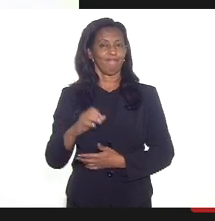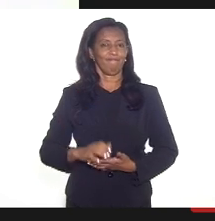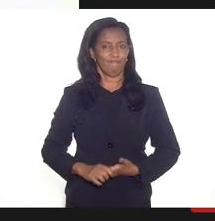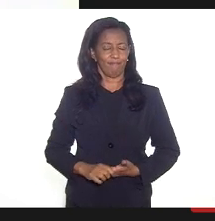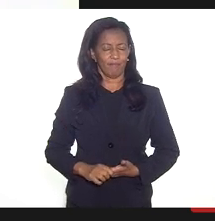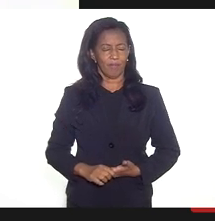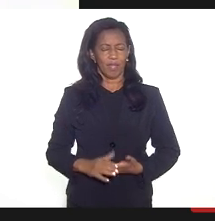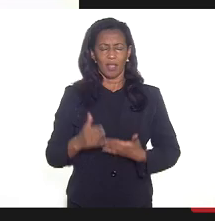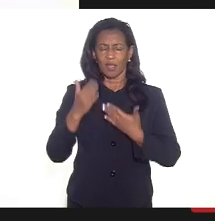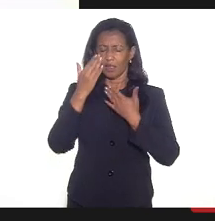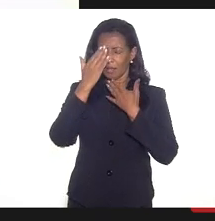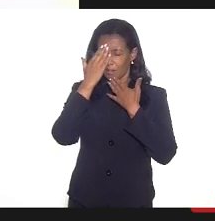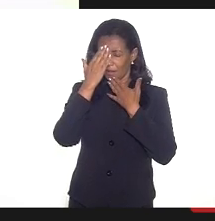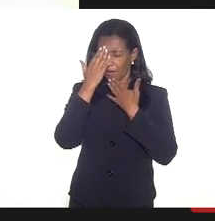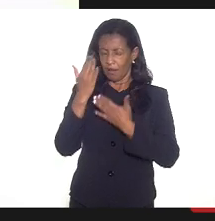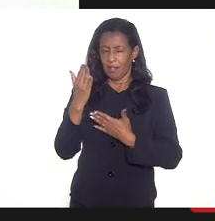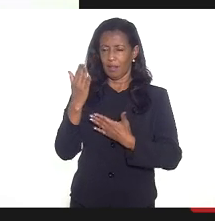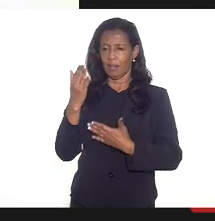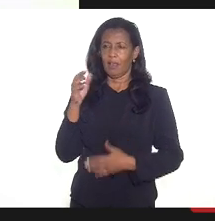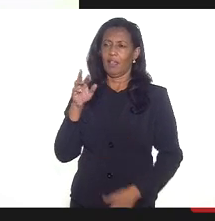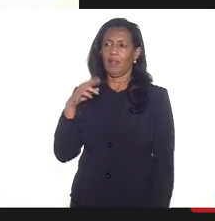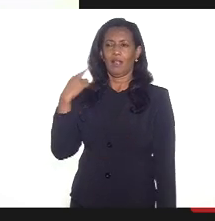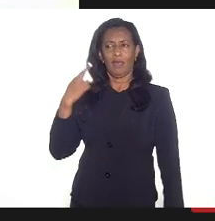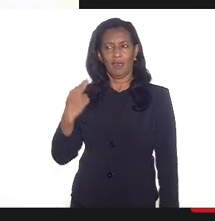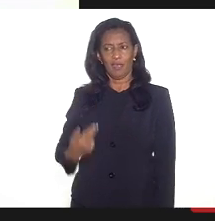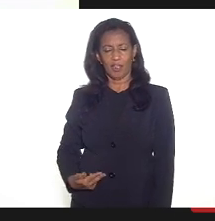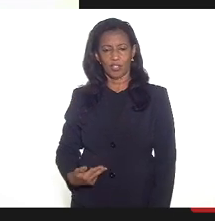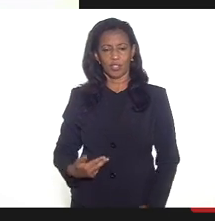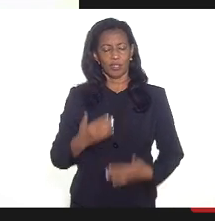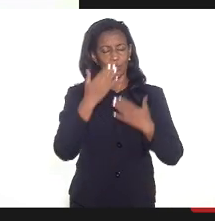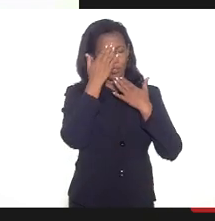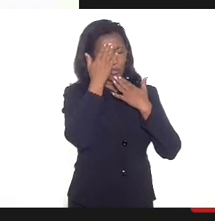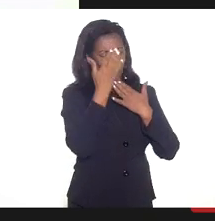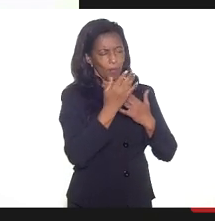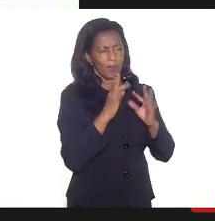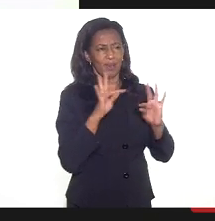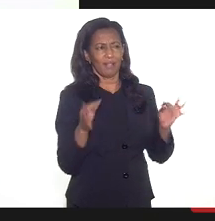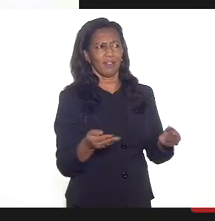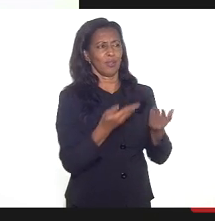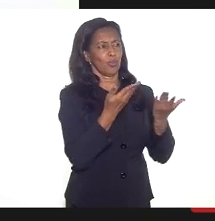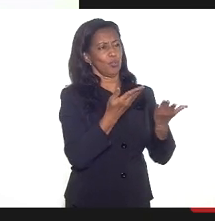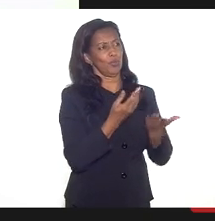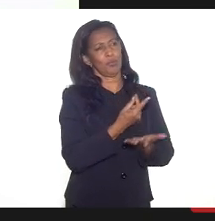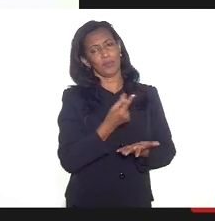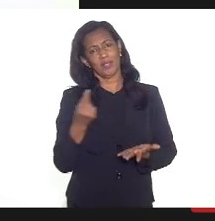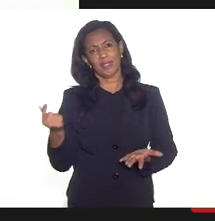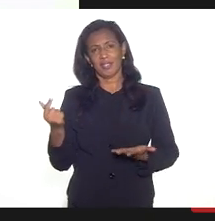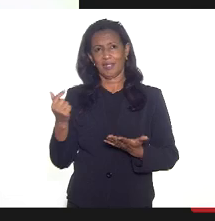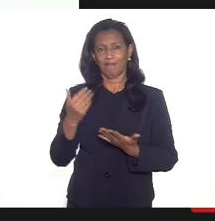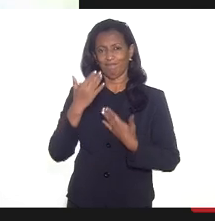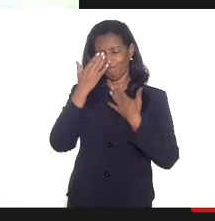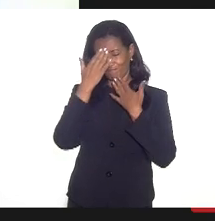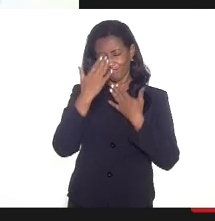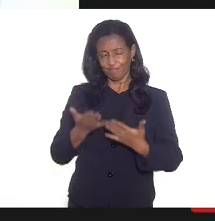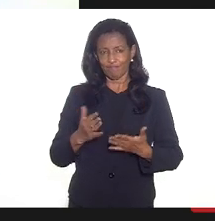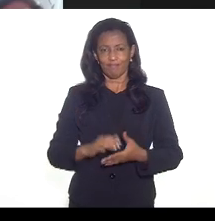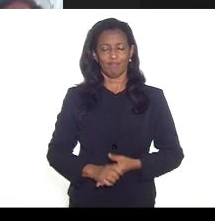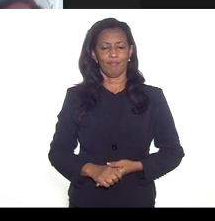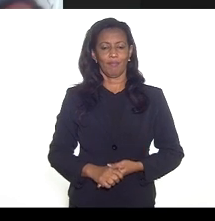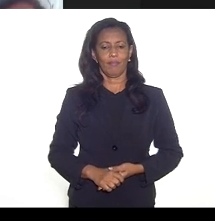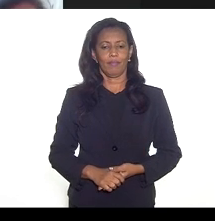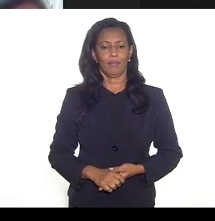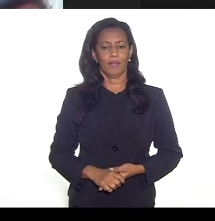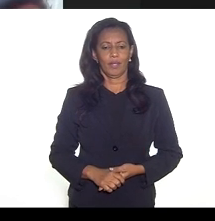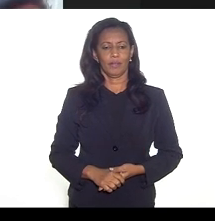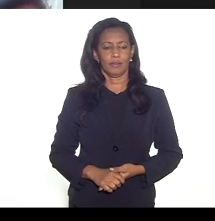deputada Rejane, e obrigada a todas, mas eu vou realmente precisar sair. Tá? Obrigada. Obrigada,